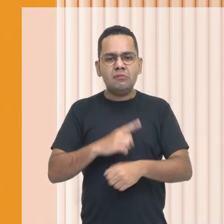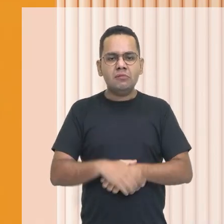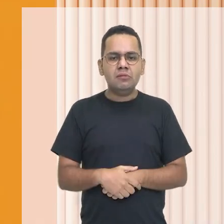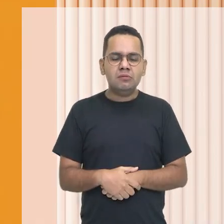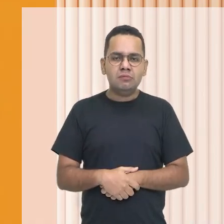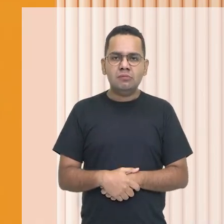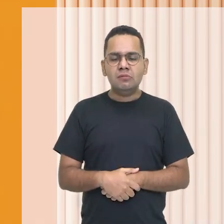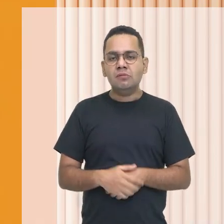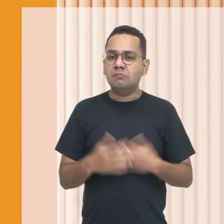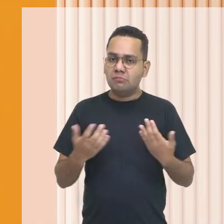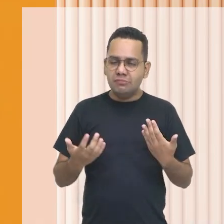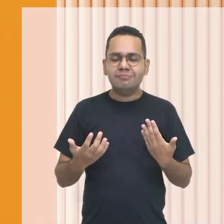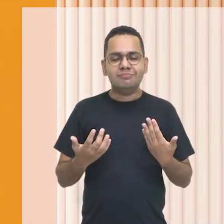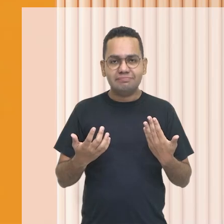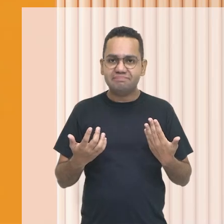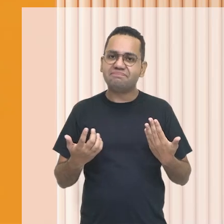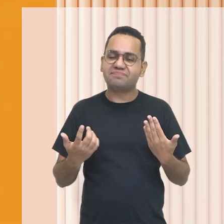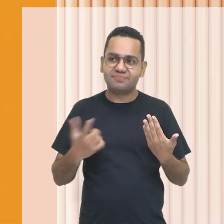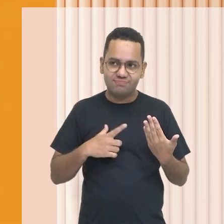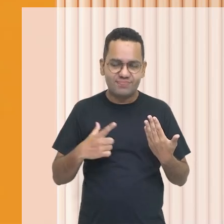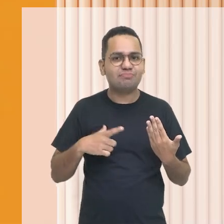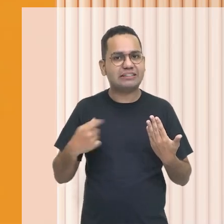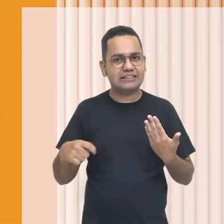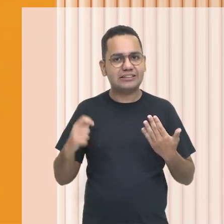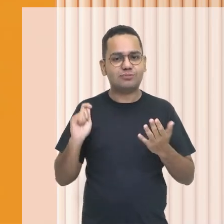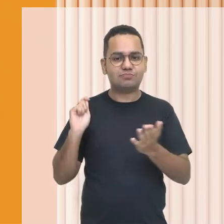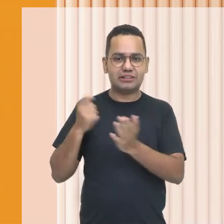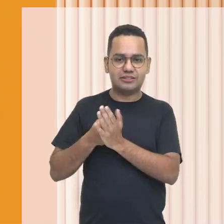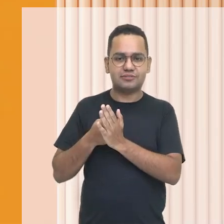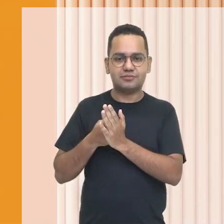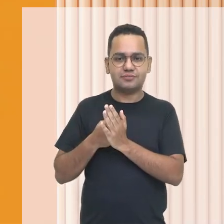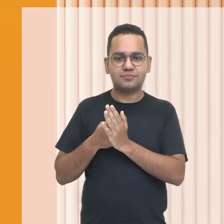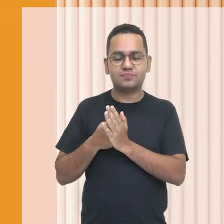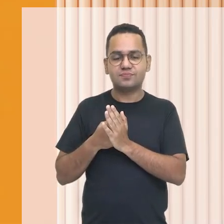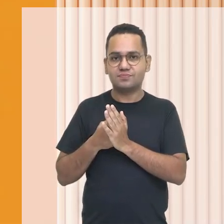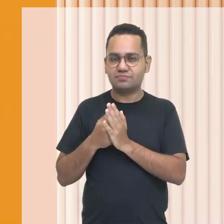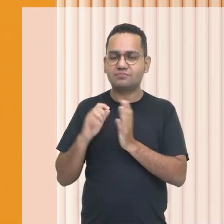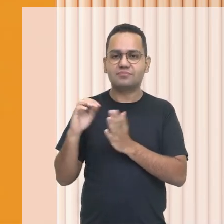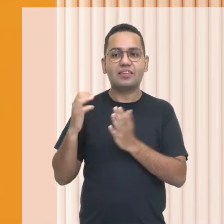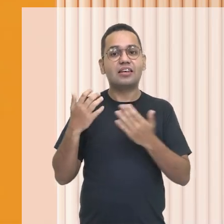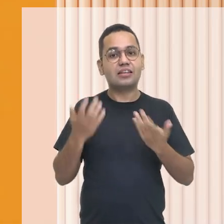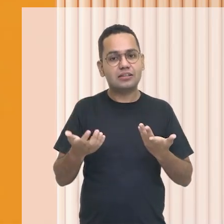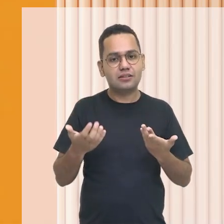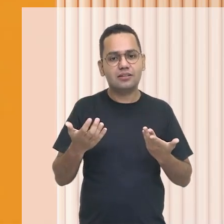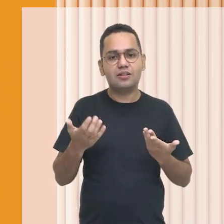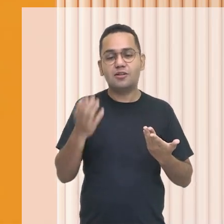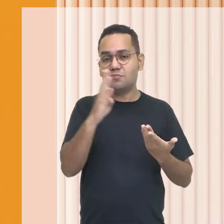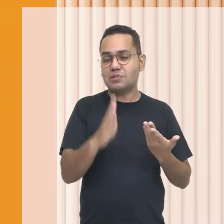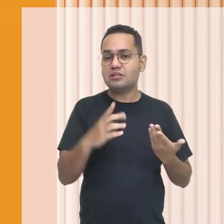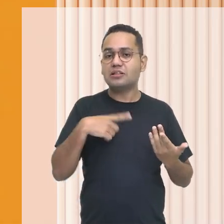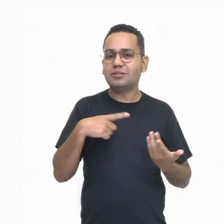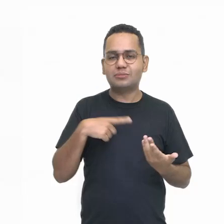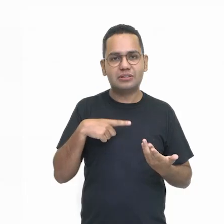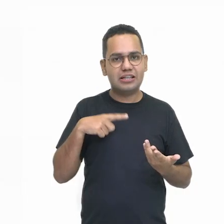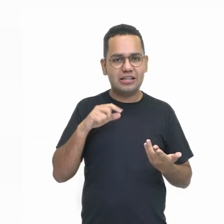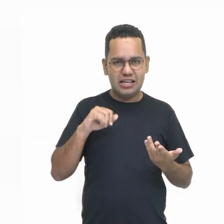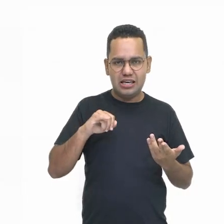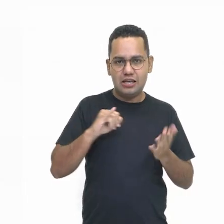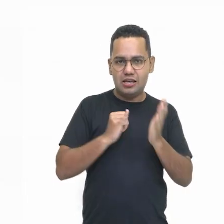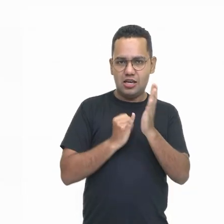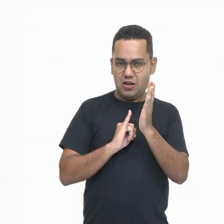hora a conta chegou. E aí o Brasil adentra em um período de hiperinflação. Olha